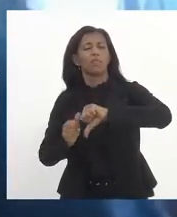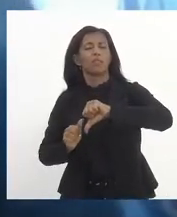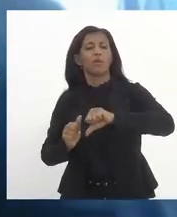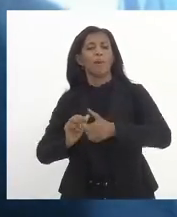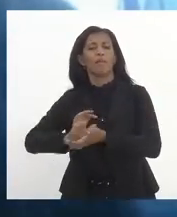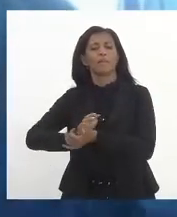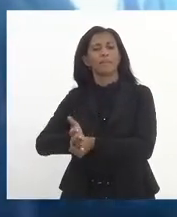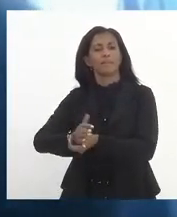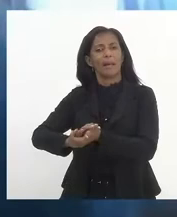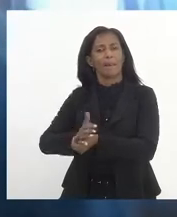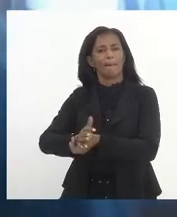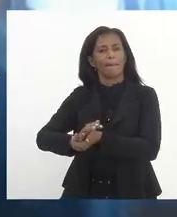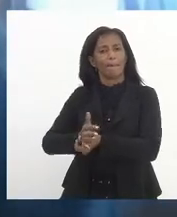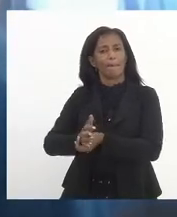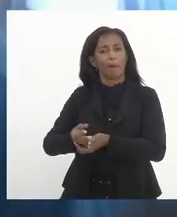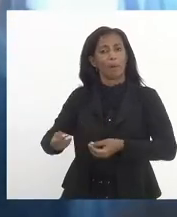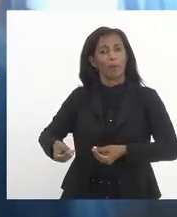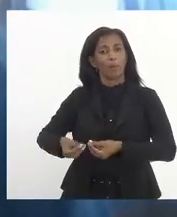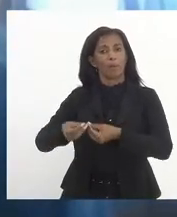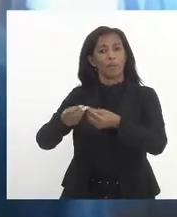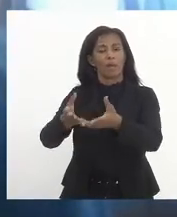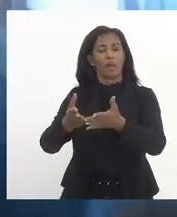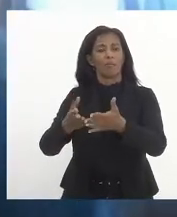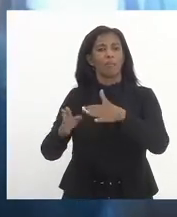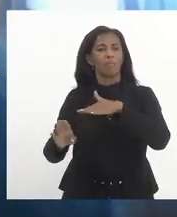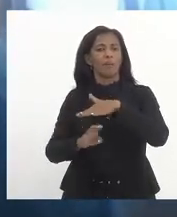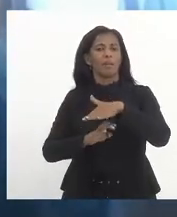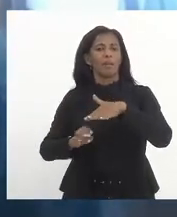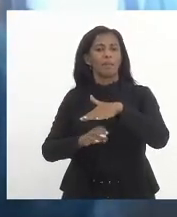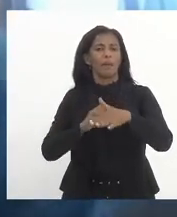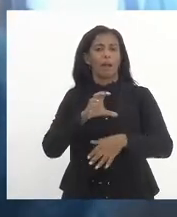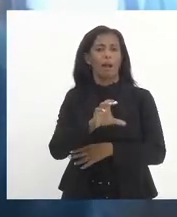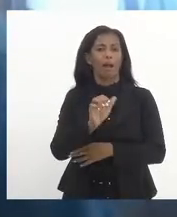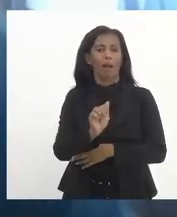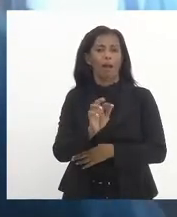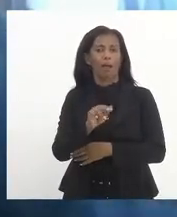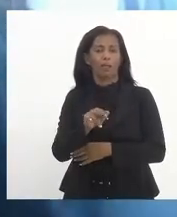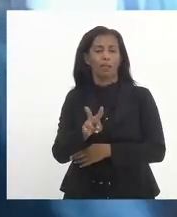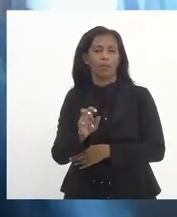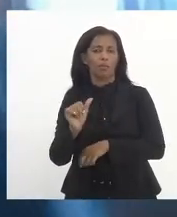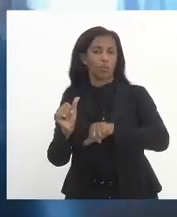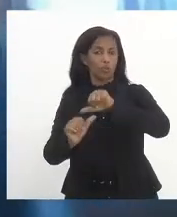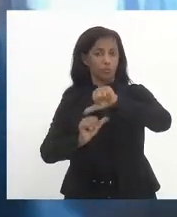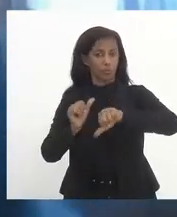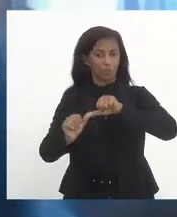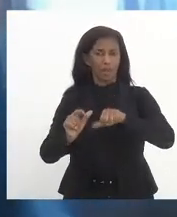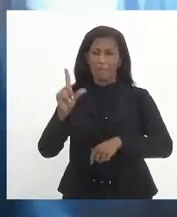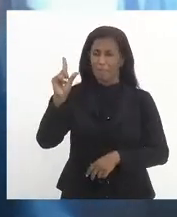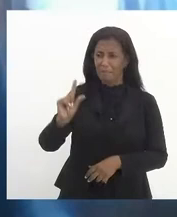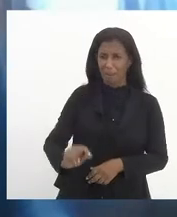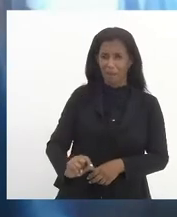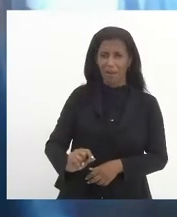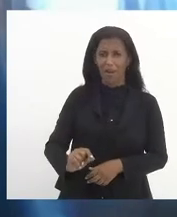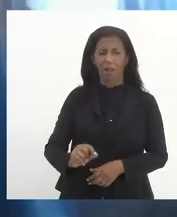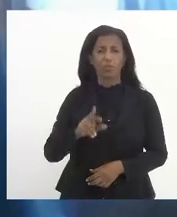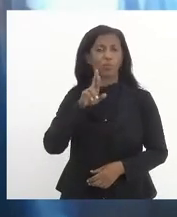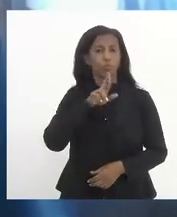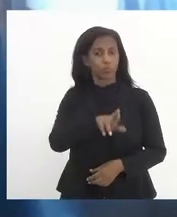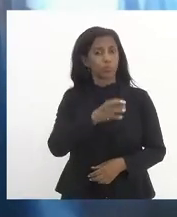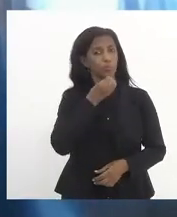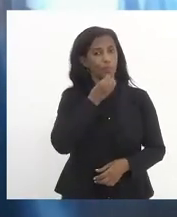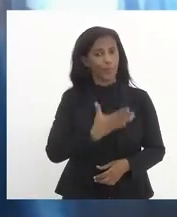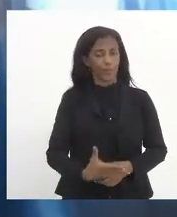catadores. Então, na verdade, nós temos recursos do FECAM, isso é um programa muito barato e o resultado é muito